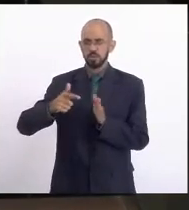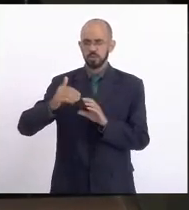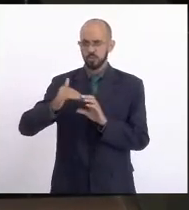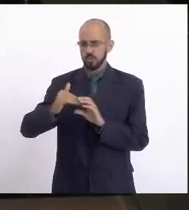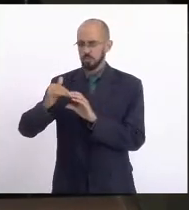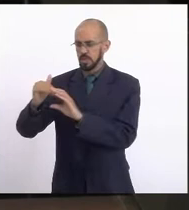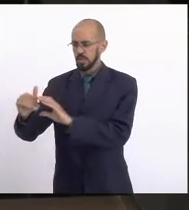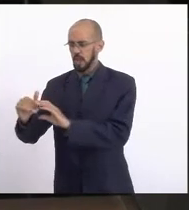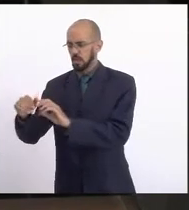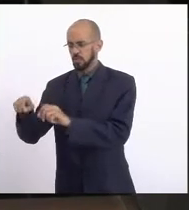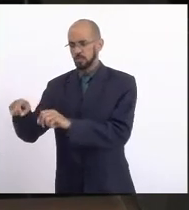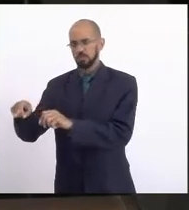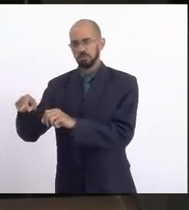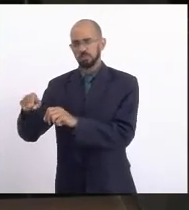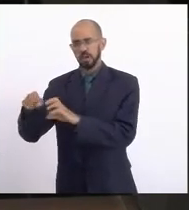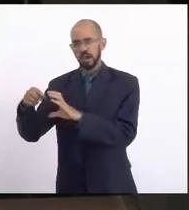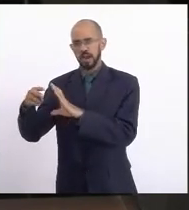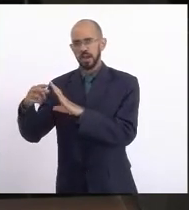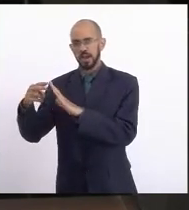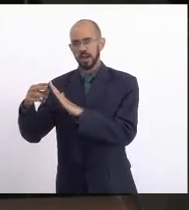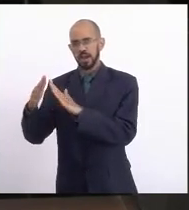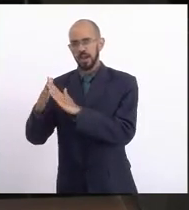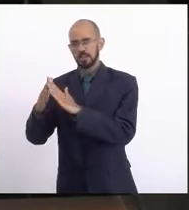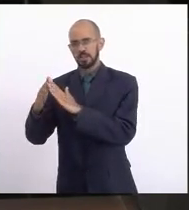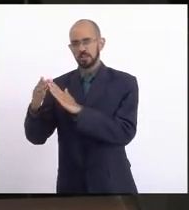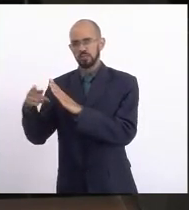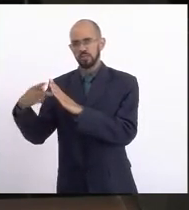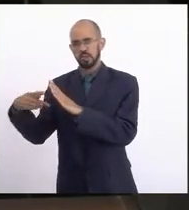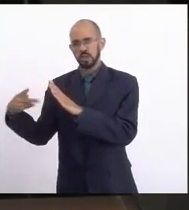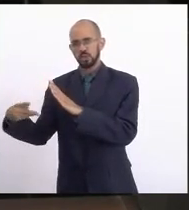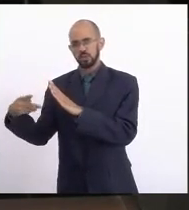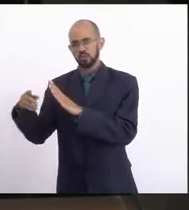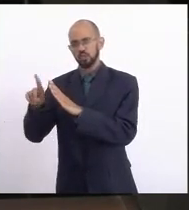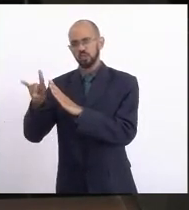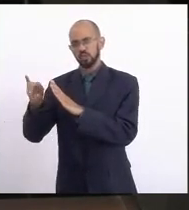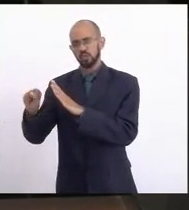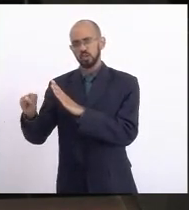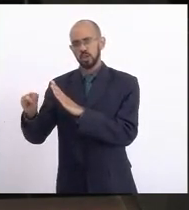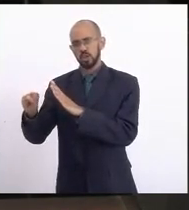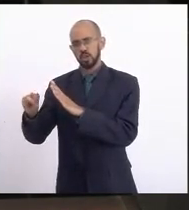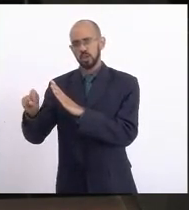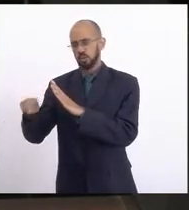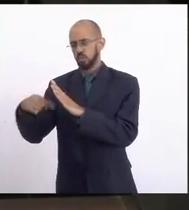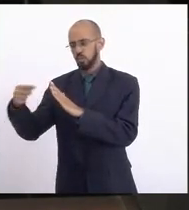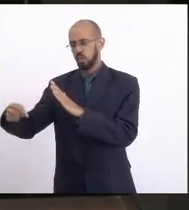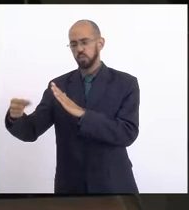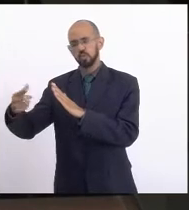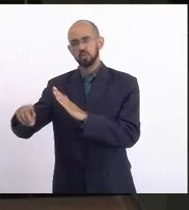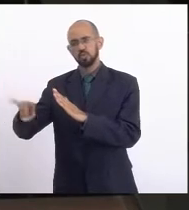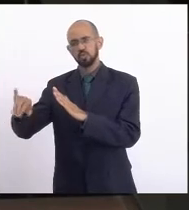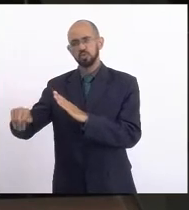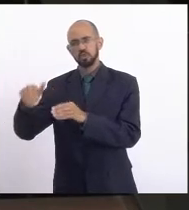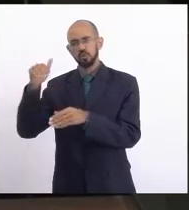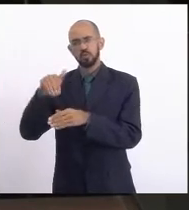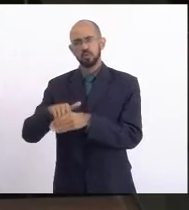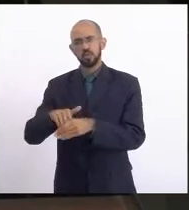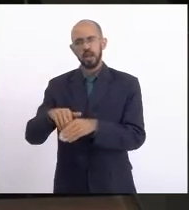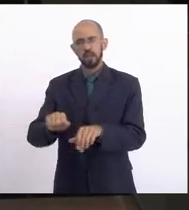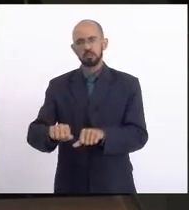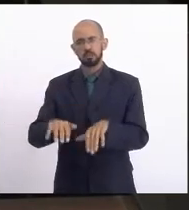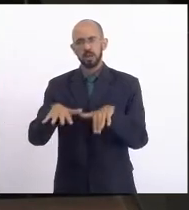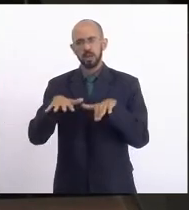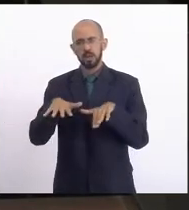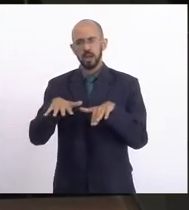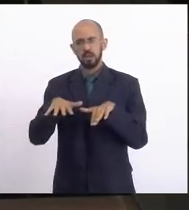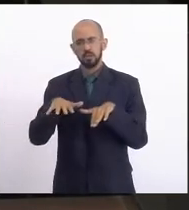para a Câmara em um dia e no outro dia já foi submetido à votação em plenário,